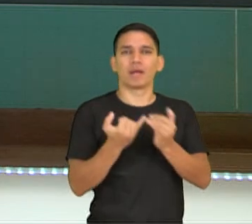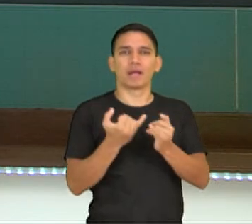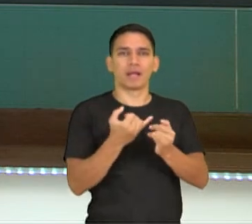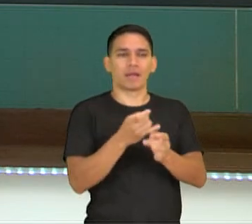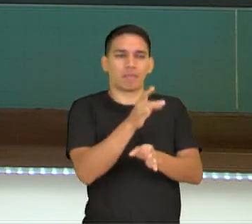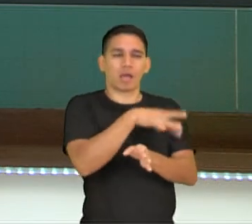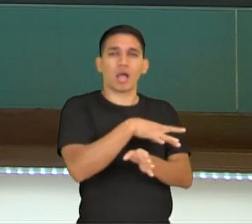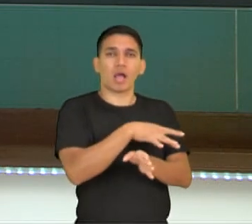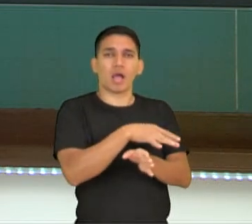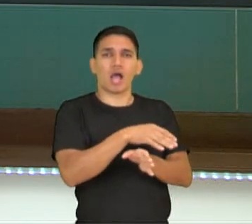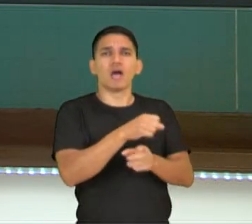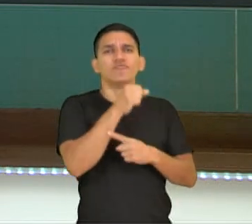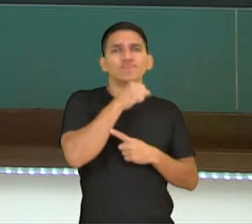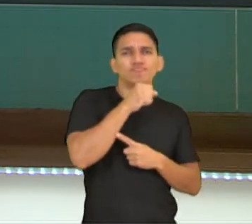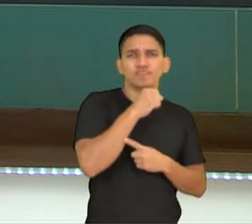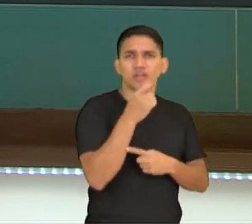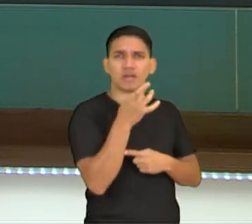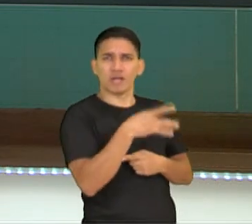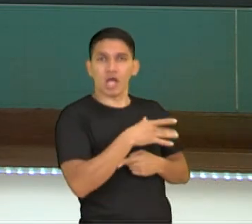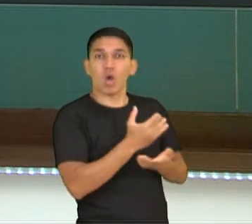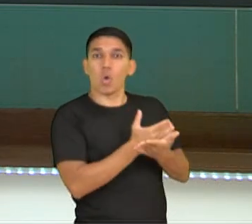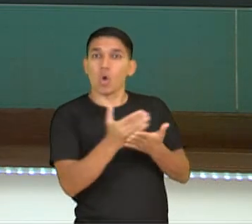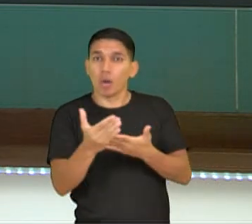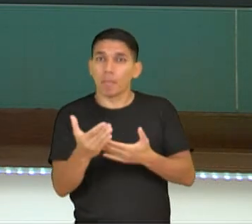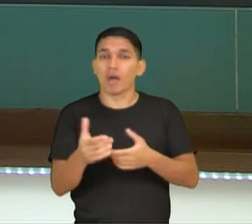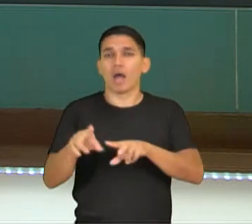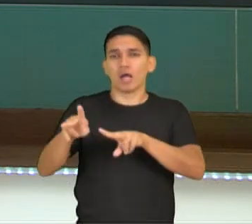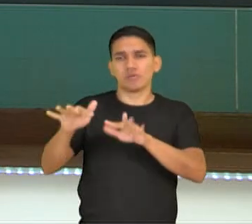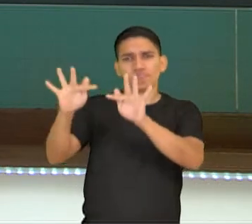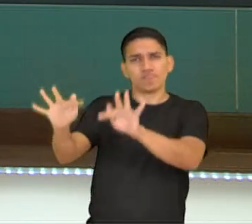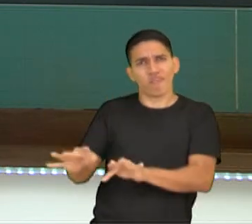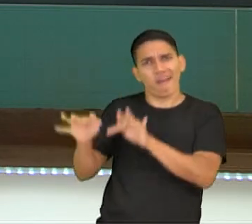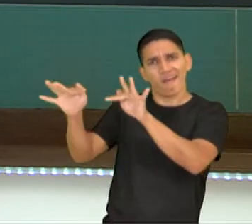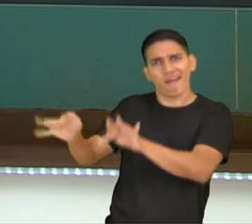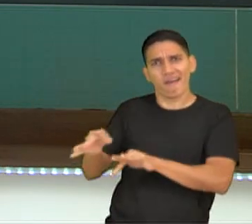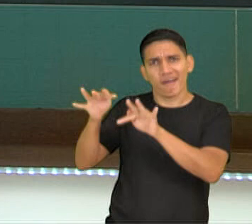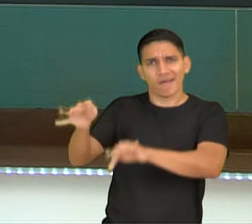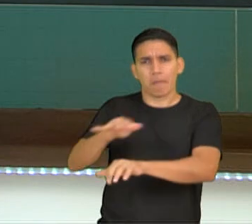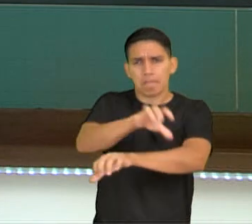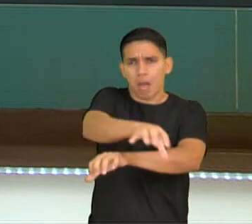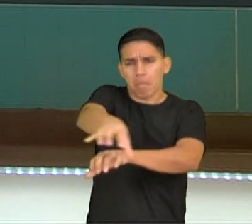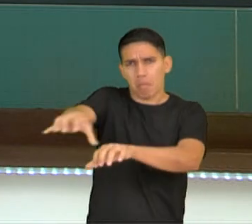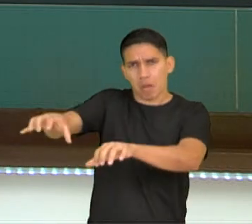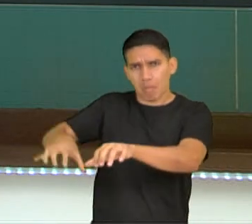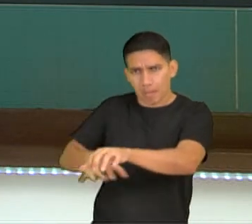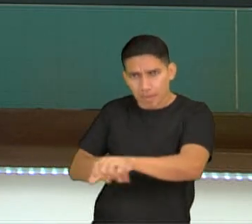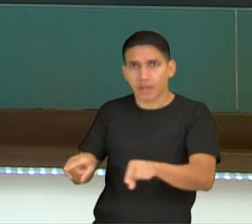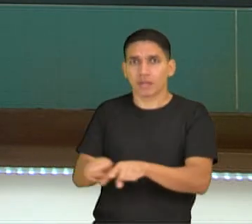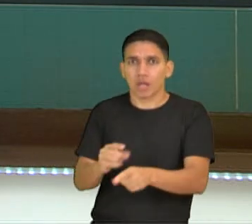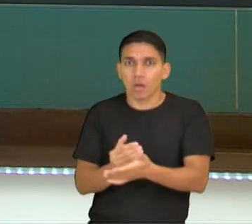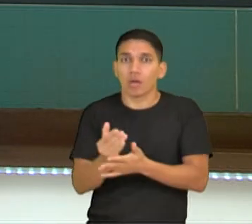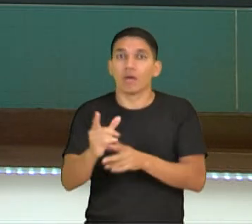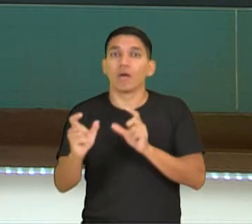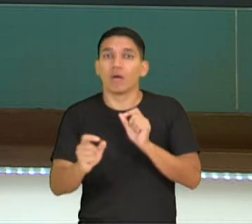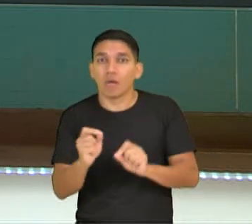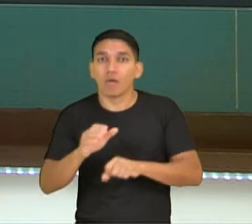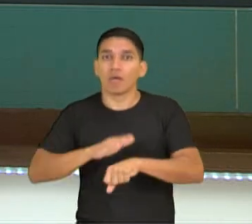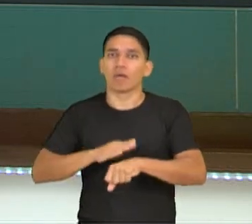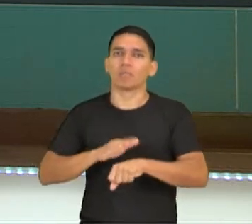e entrando agora num mundo feudal. Nós estamos saindo daquela realidade romana, de uma grande